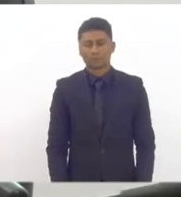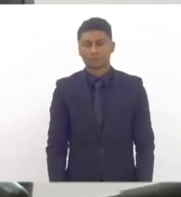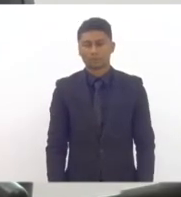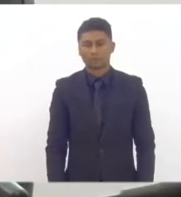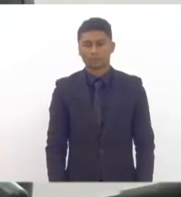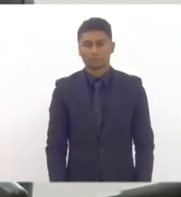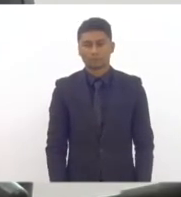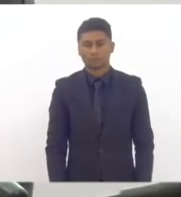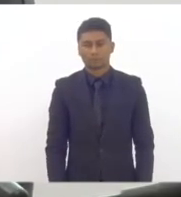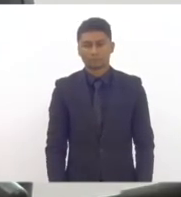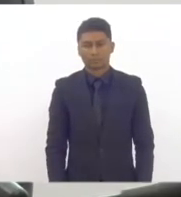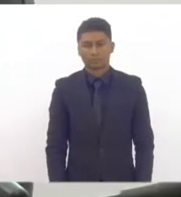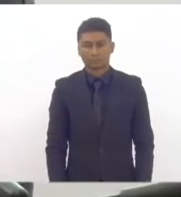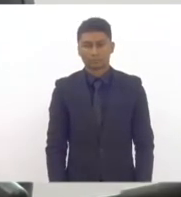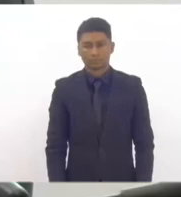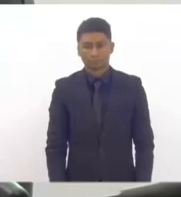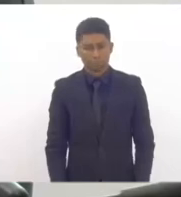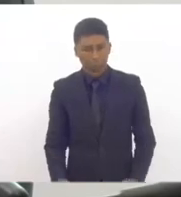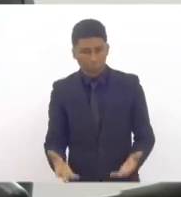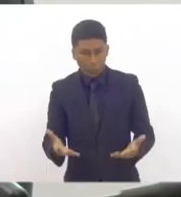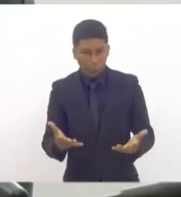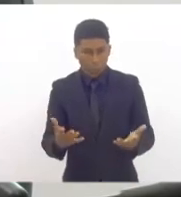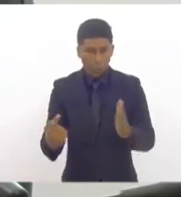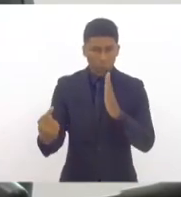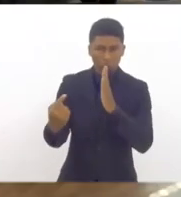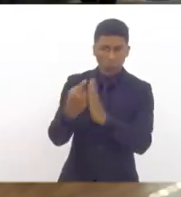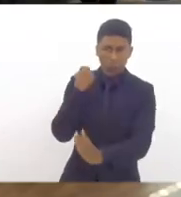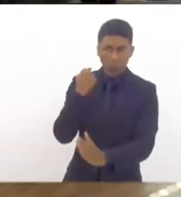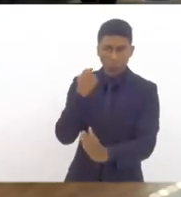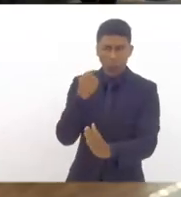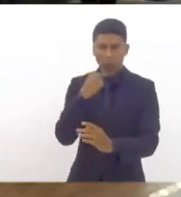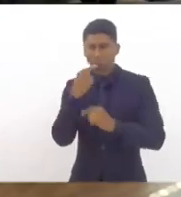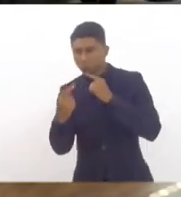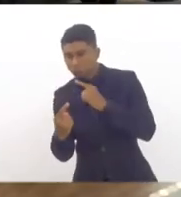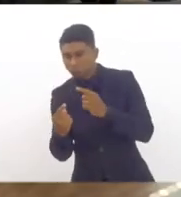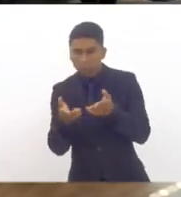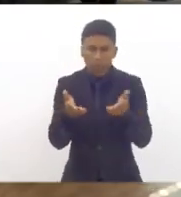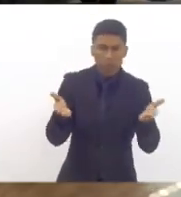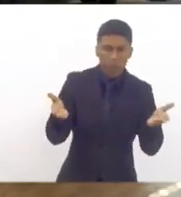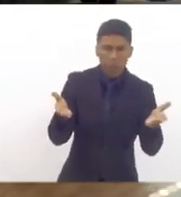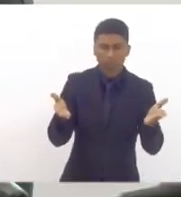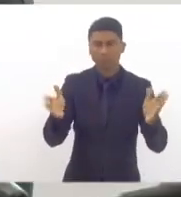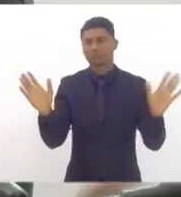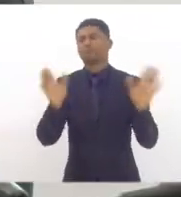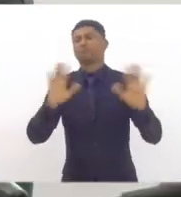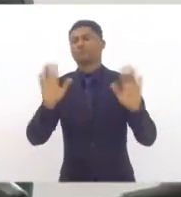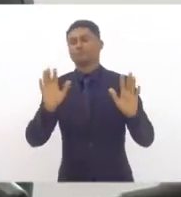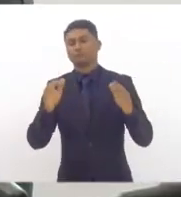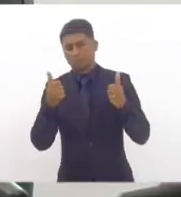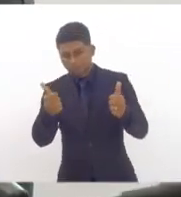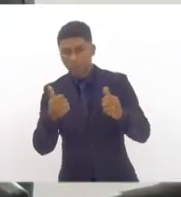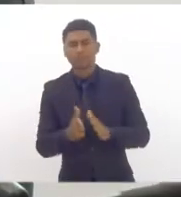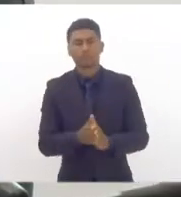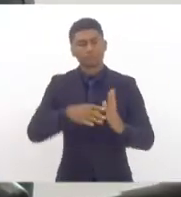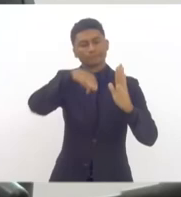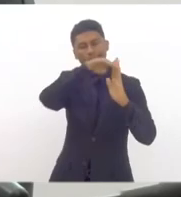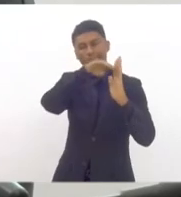Todos, algum questionamento? Então, diante dessa ordem aqui, nós